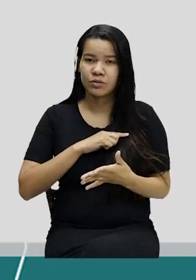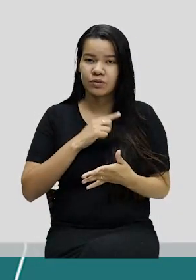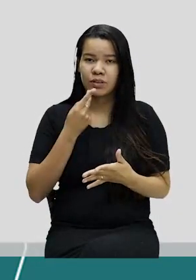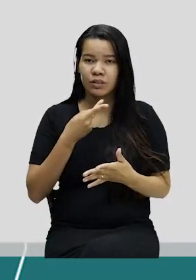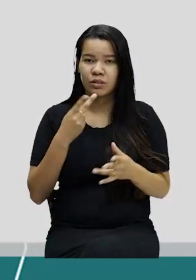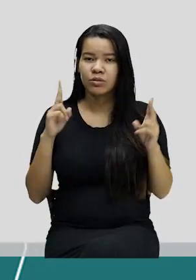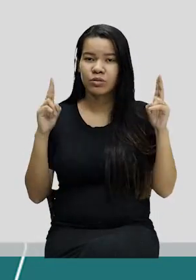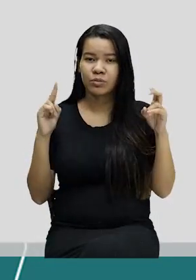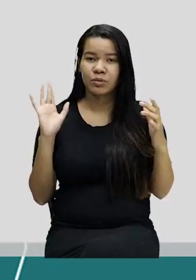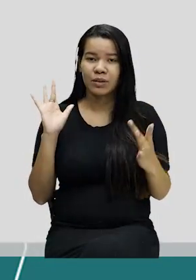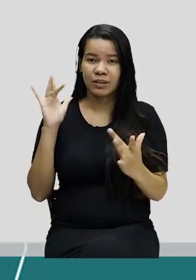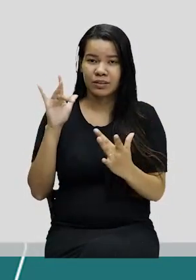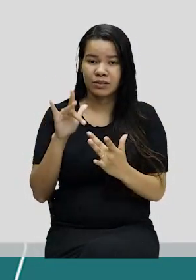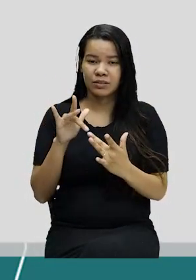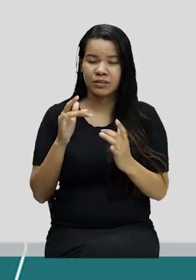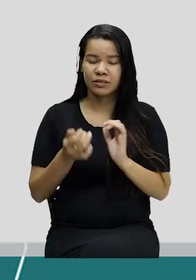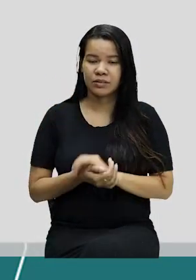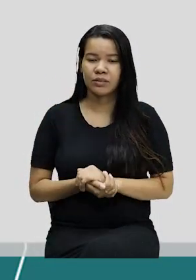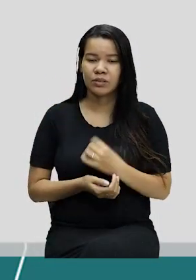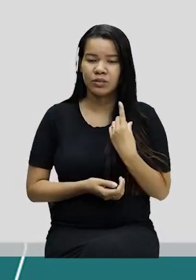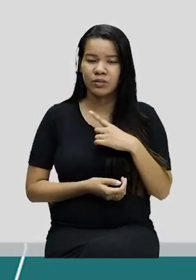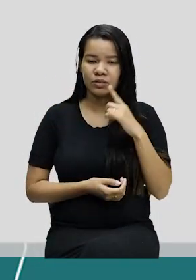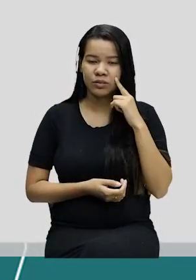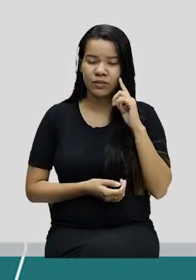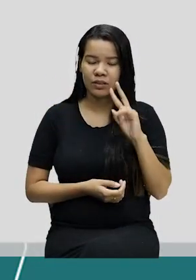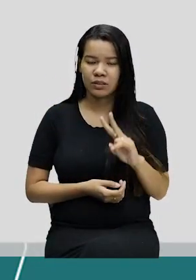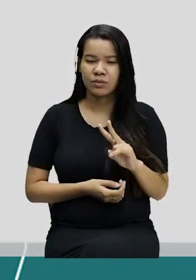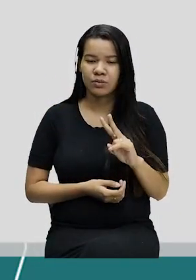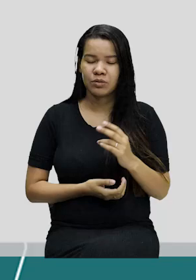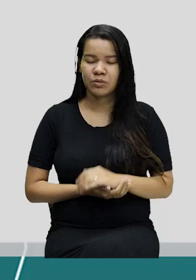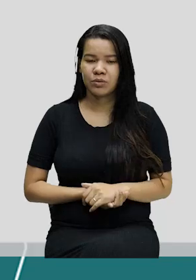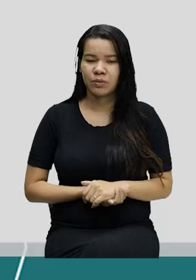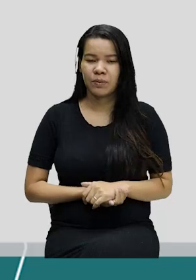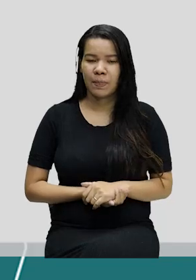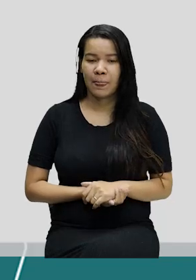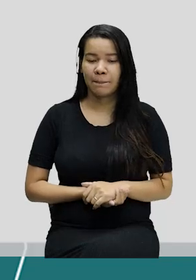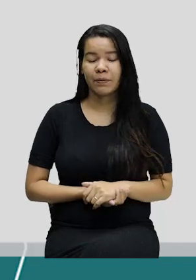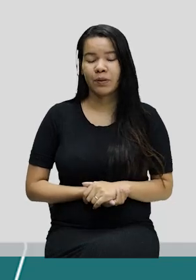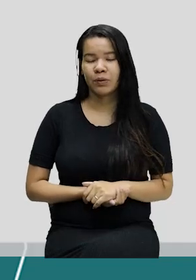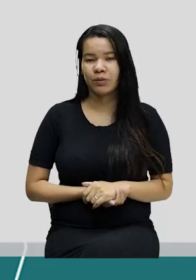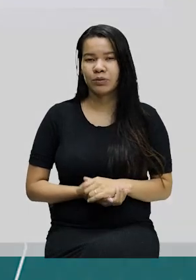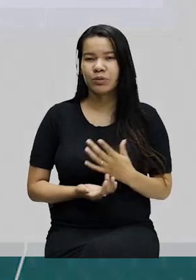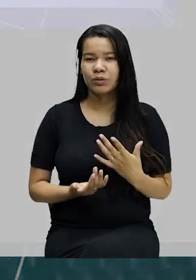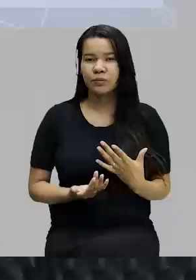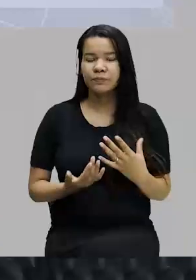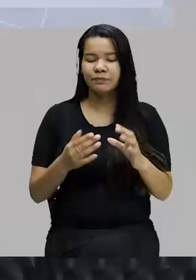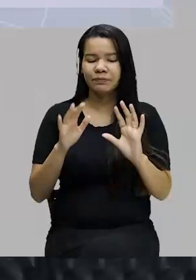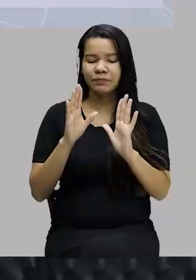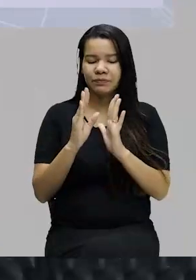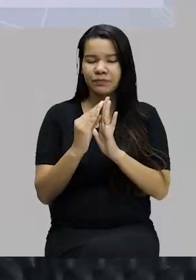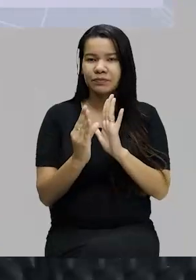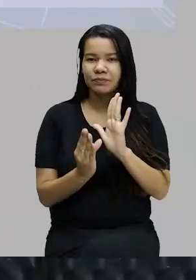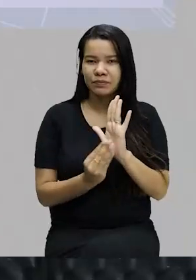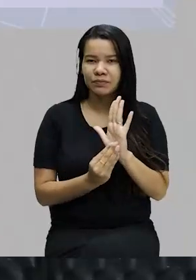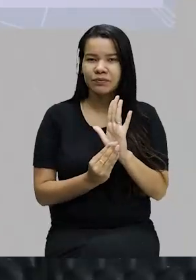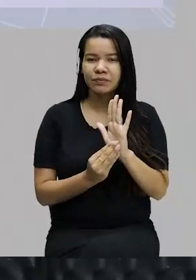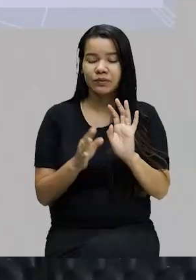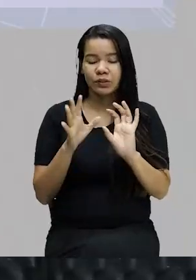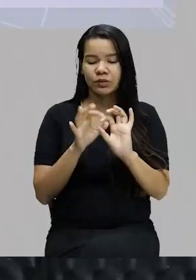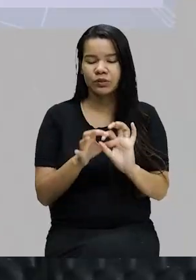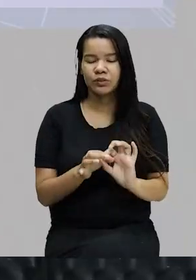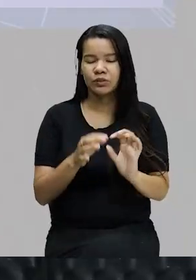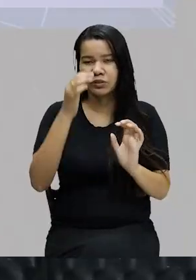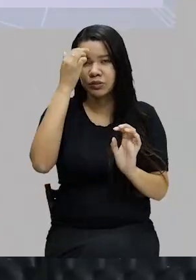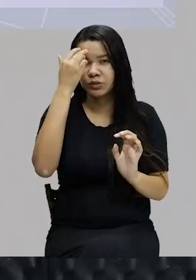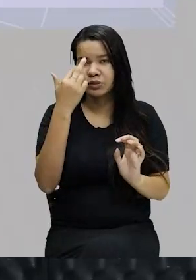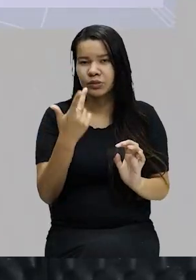o arcadismo, o contexto histórico, a linguagem utilizada e também alguns sonetos árcades.